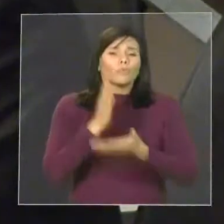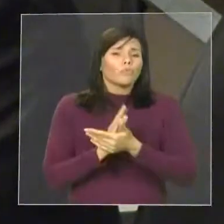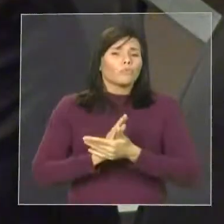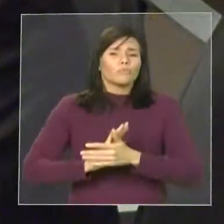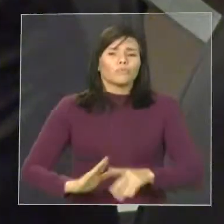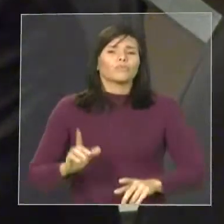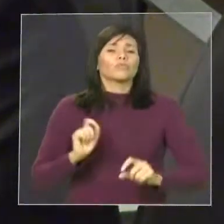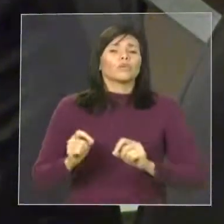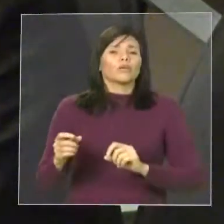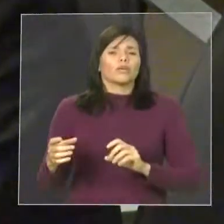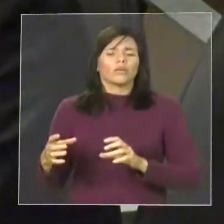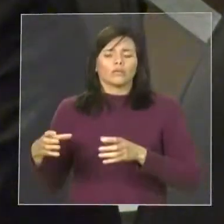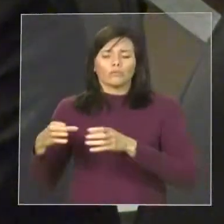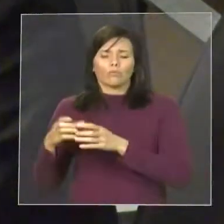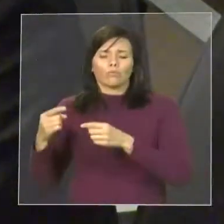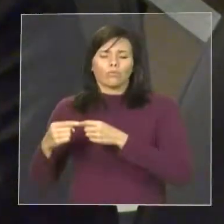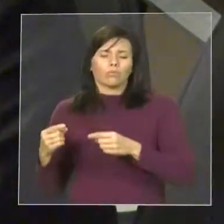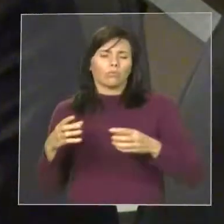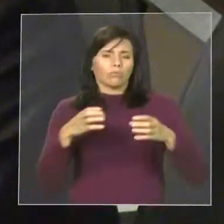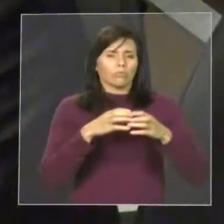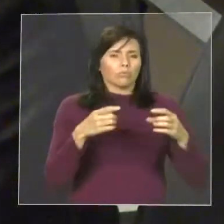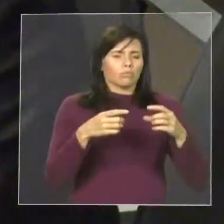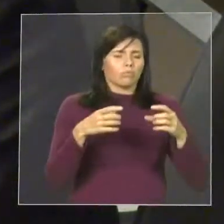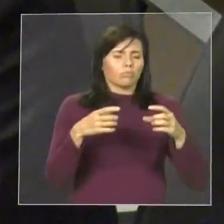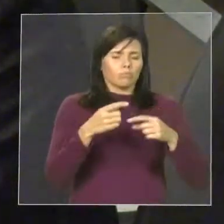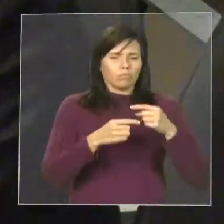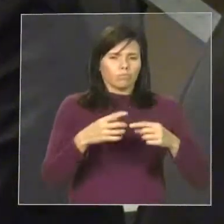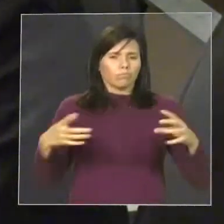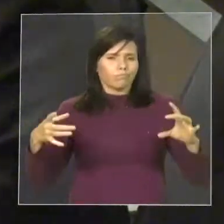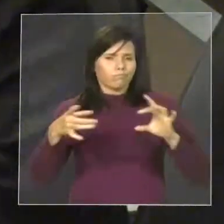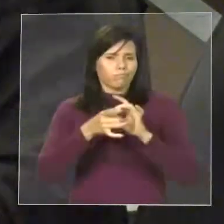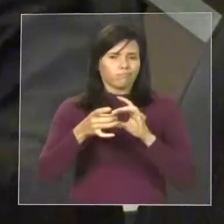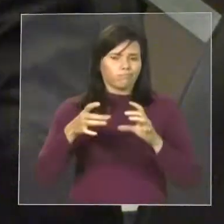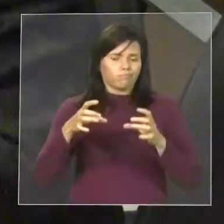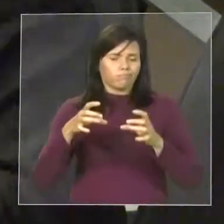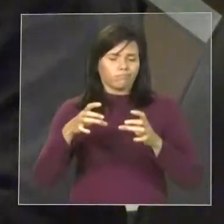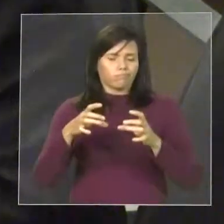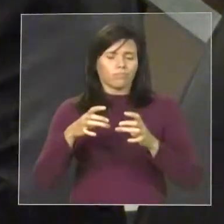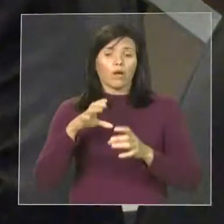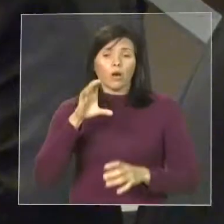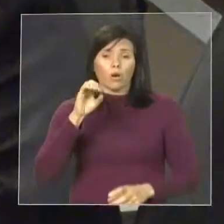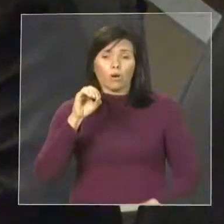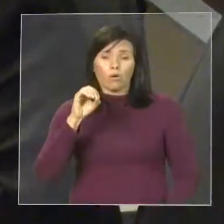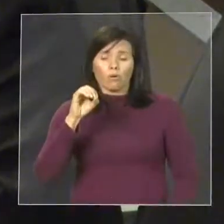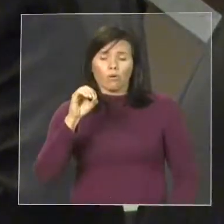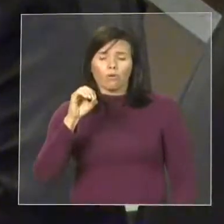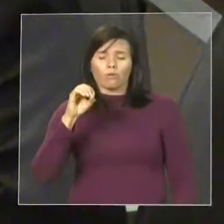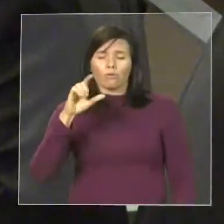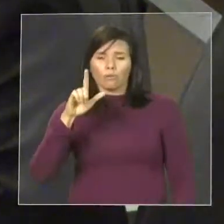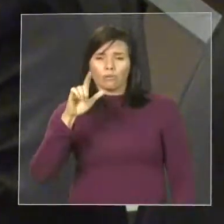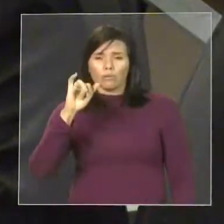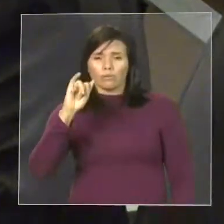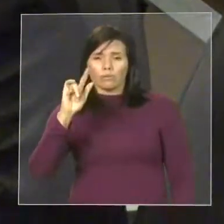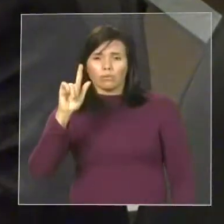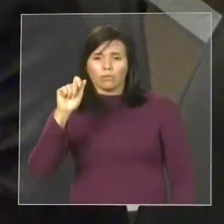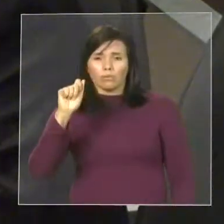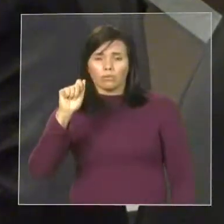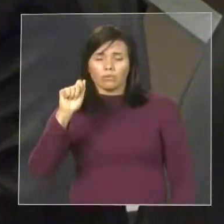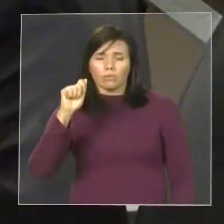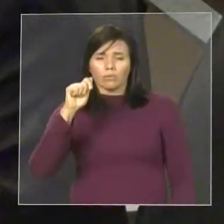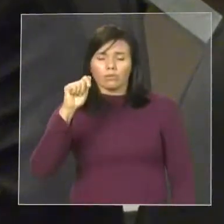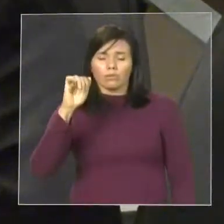ainda, e principalmente também o financiamento público de campanha, dos partidos. Então, temos ainda polêmicas que a